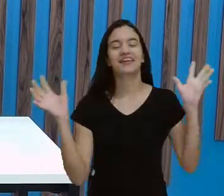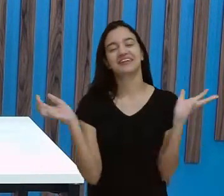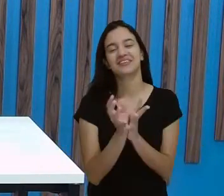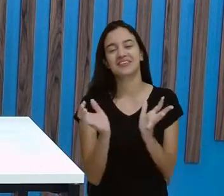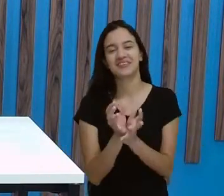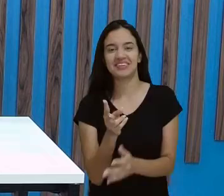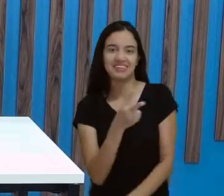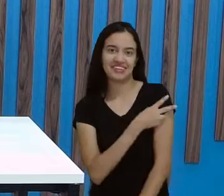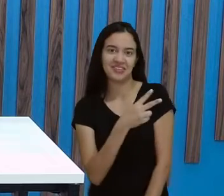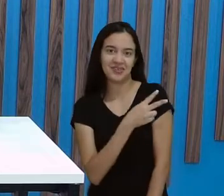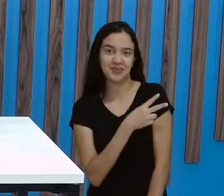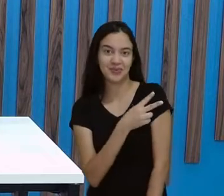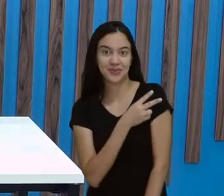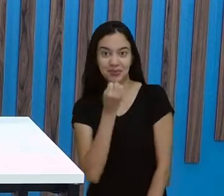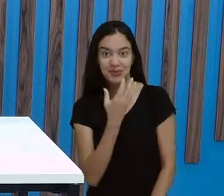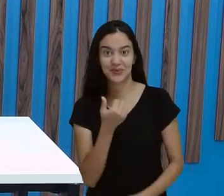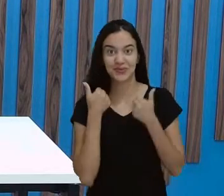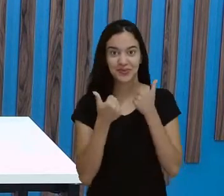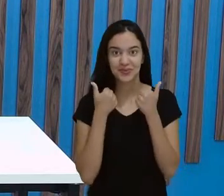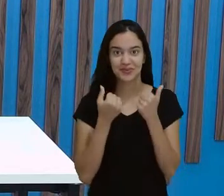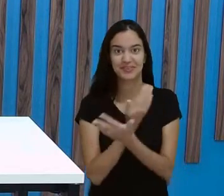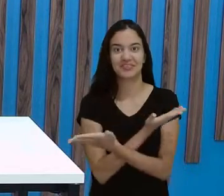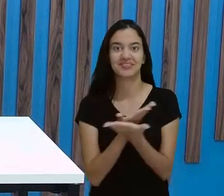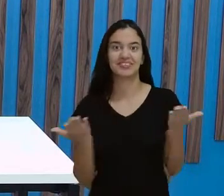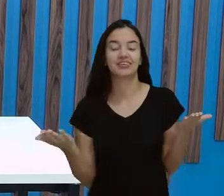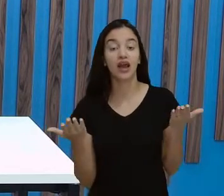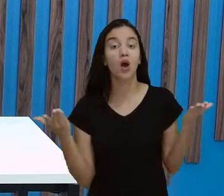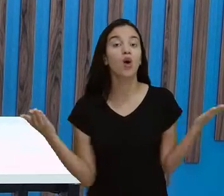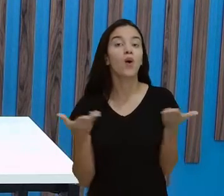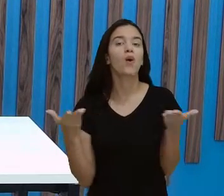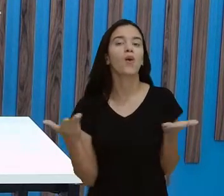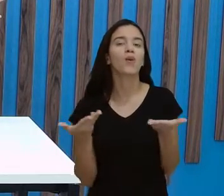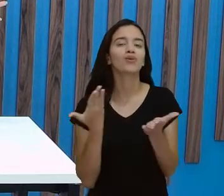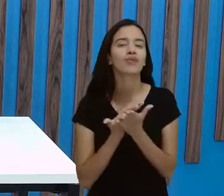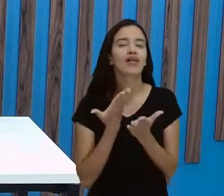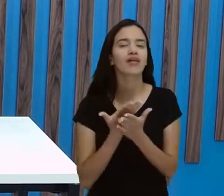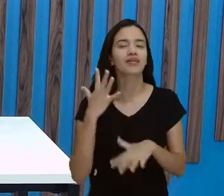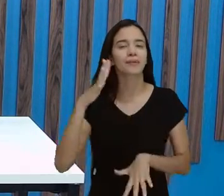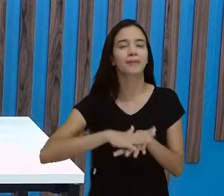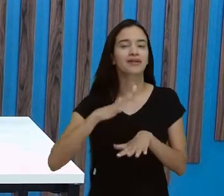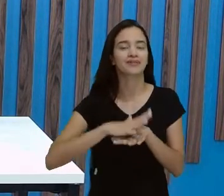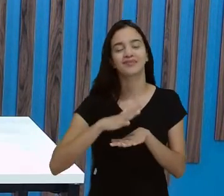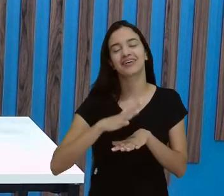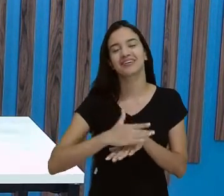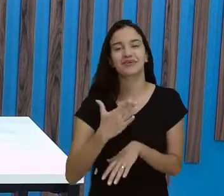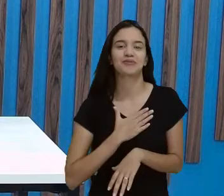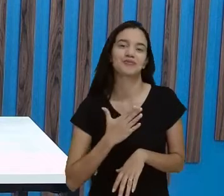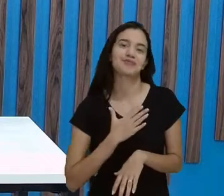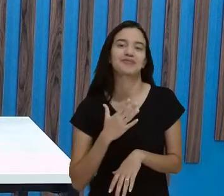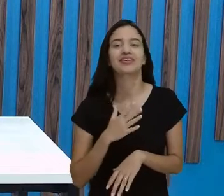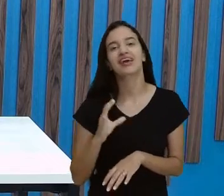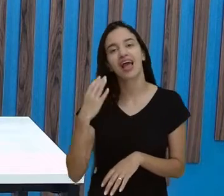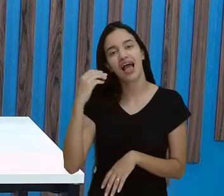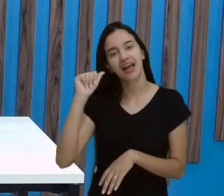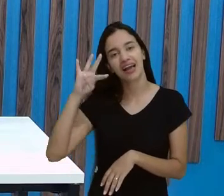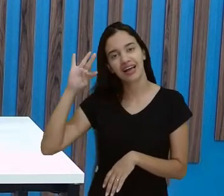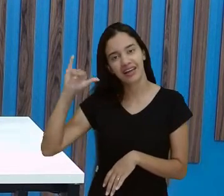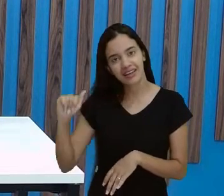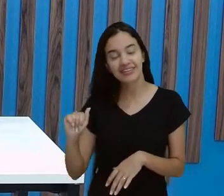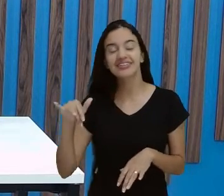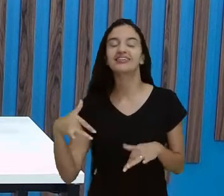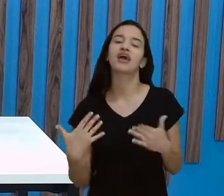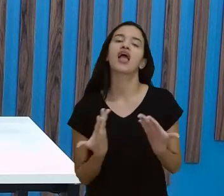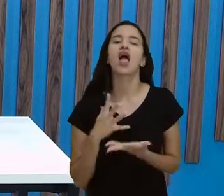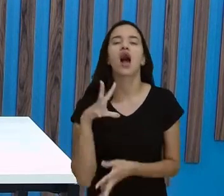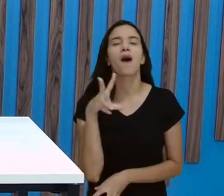turminha do segundo ano, tudo bem com vocês? Hoje a aula de matemática é comigo, professora Kátia Xavier.